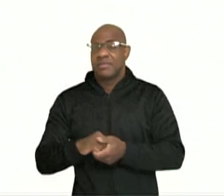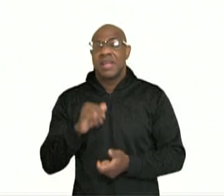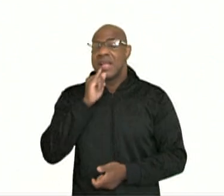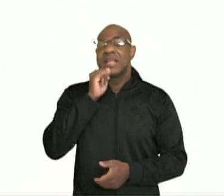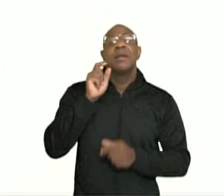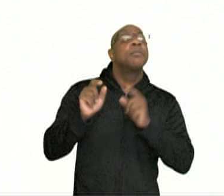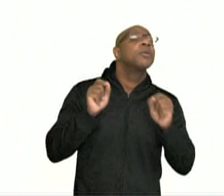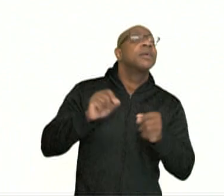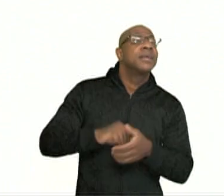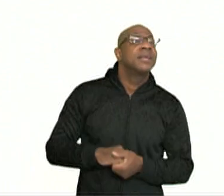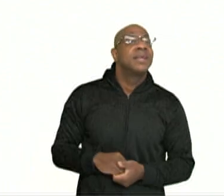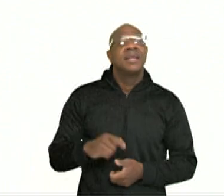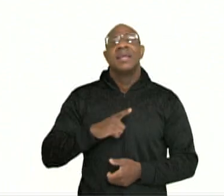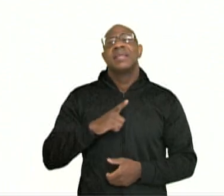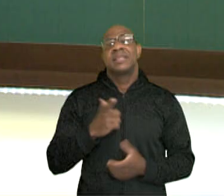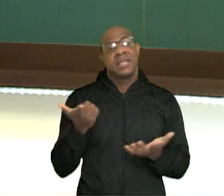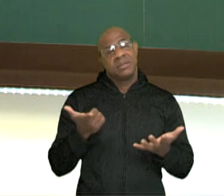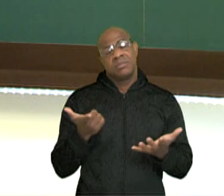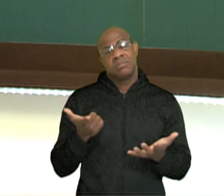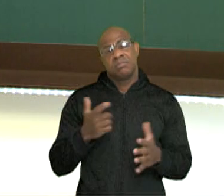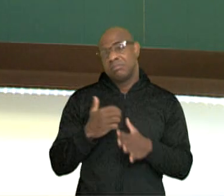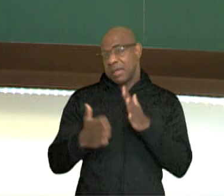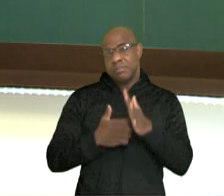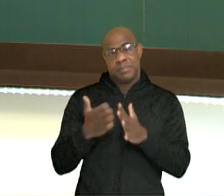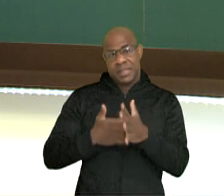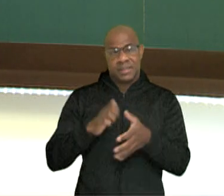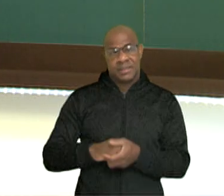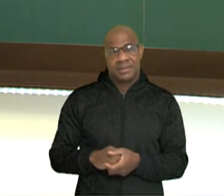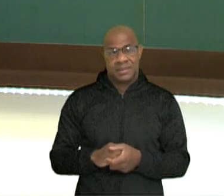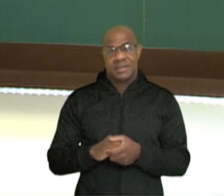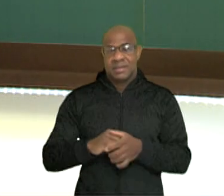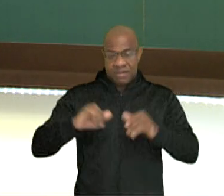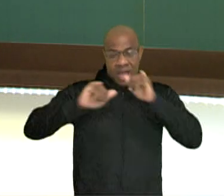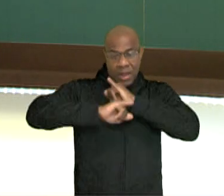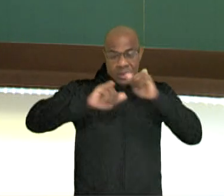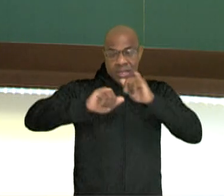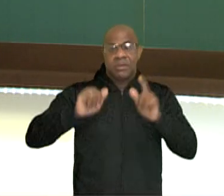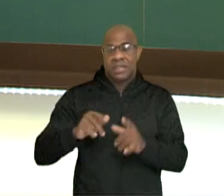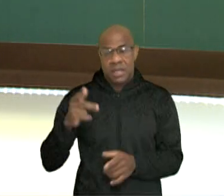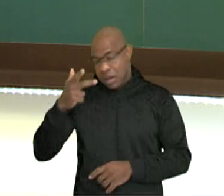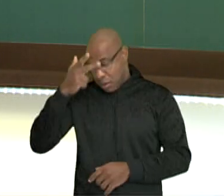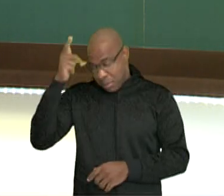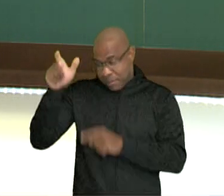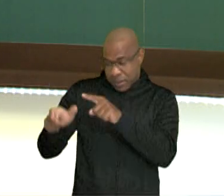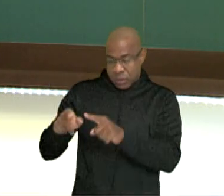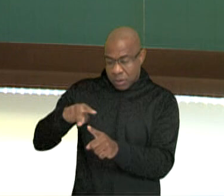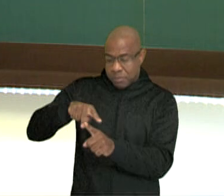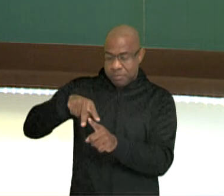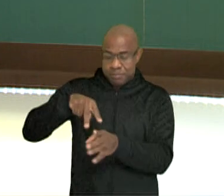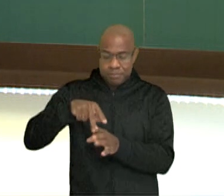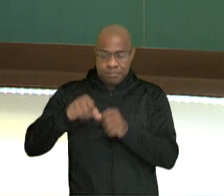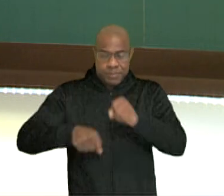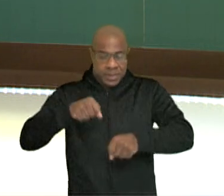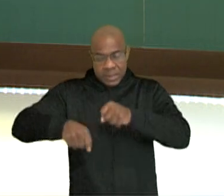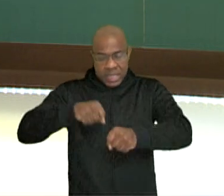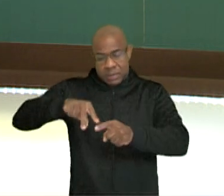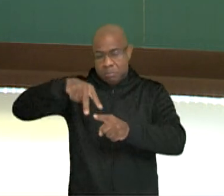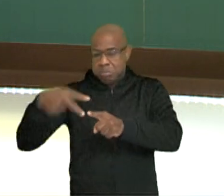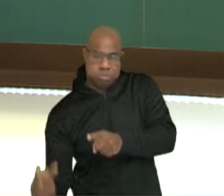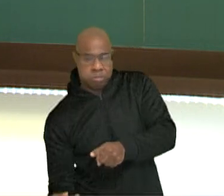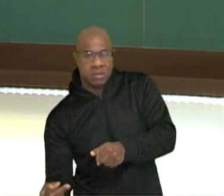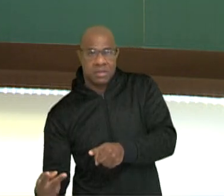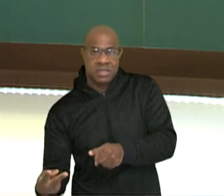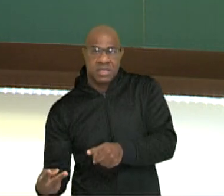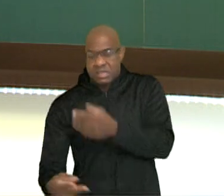veículo que vai noticiar ali, por exemplo, uma queda de bicicleta. Alguém caiu da bicicleta e ficou gravemente ferido,